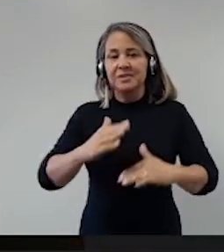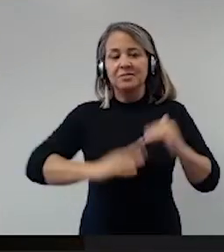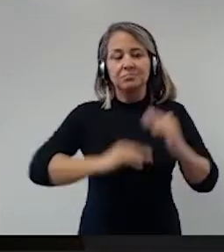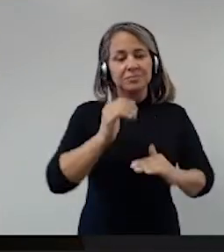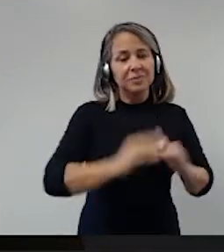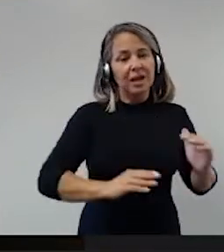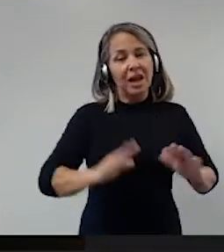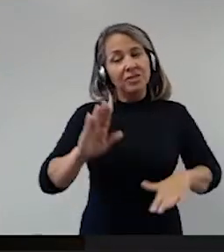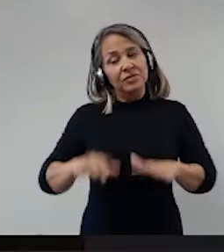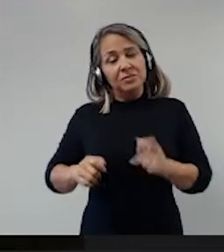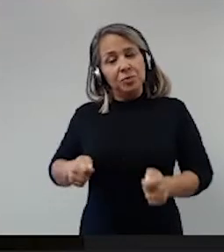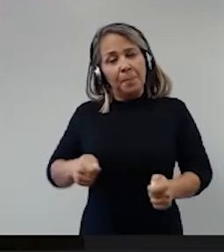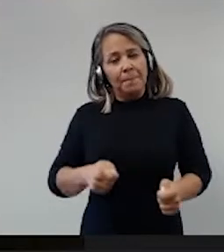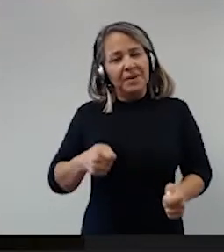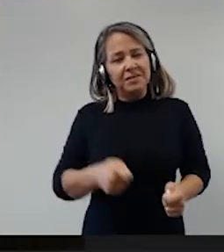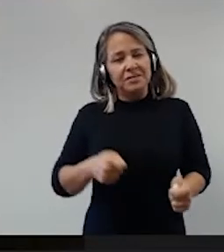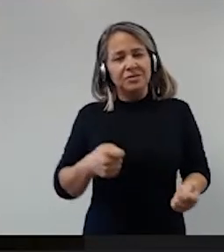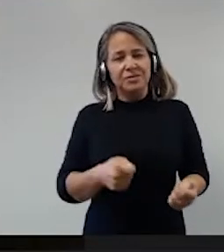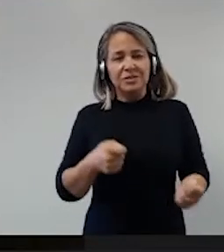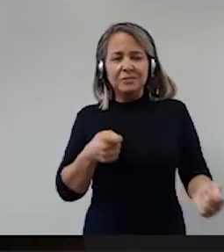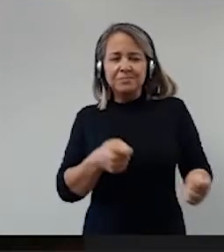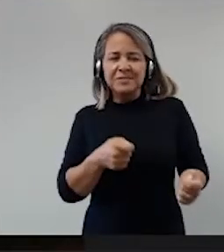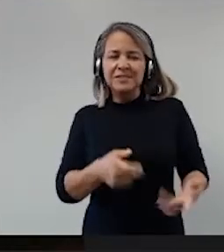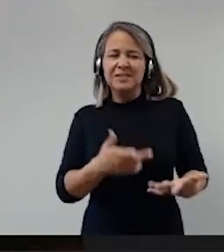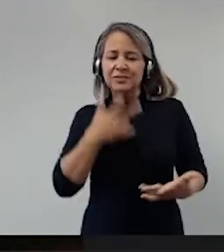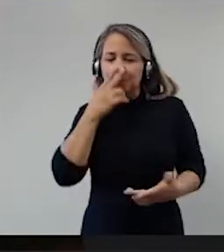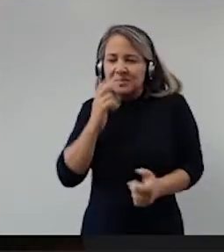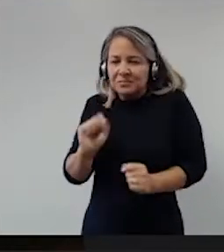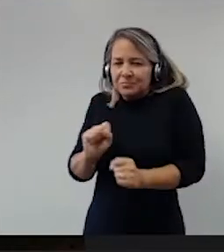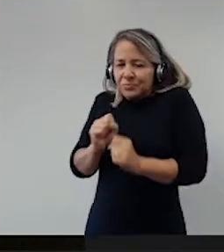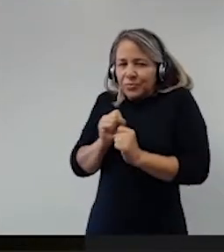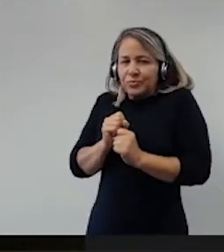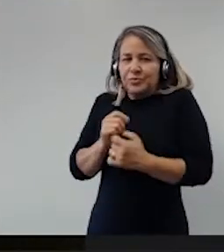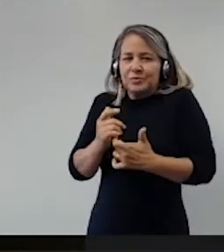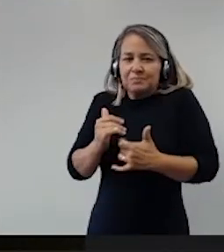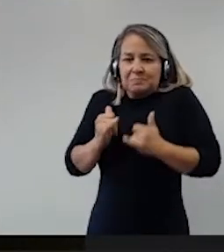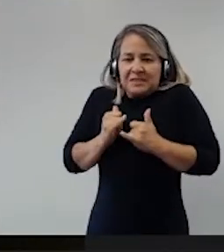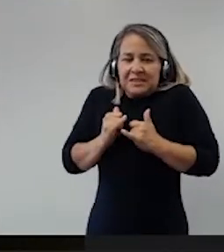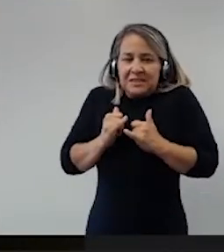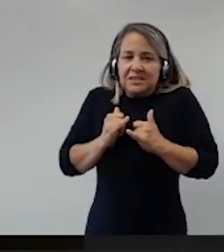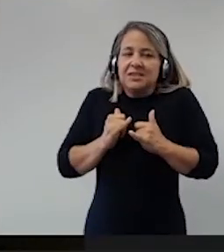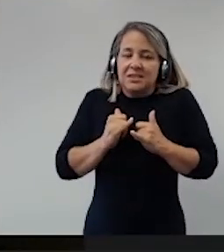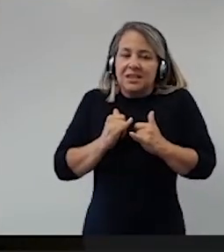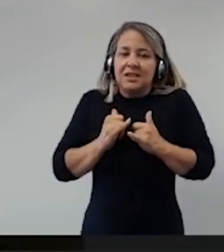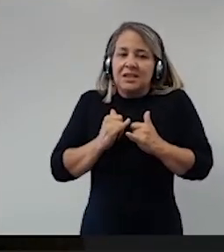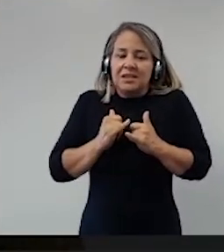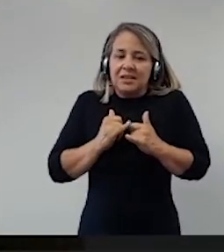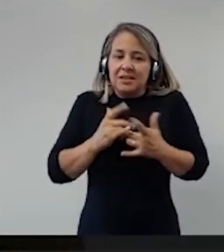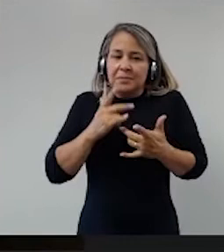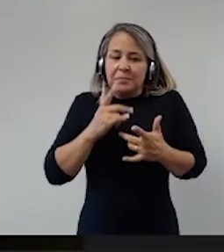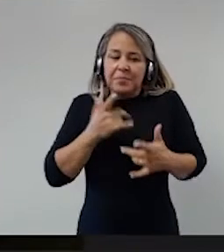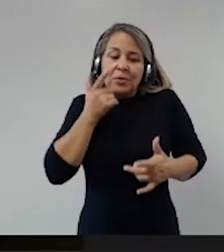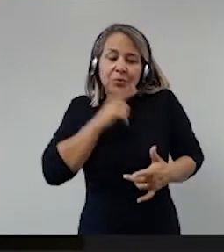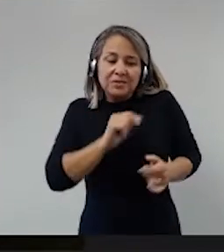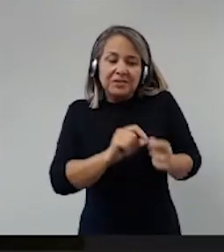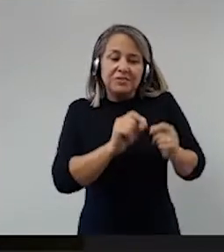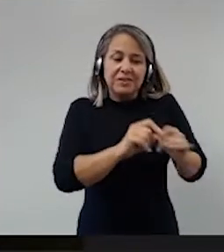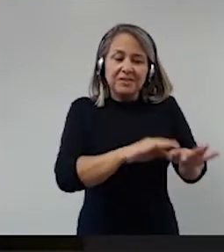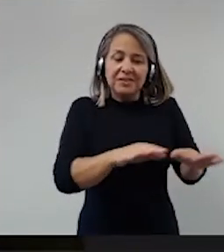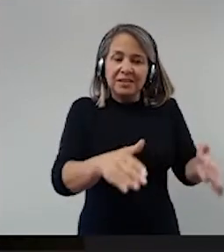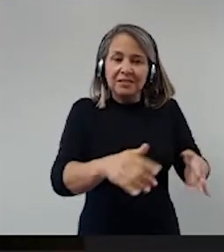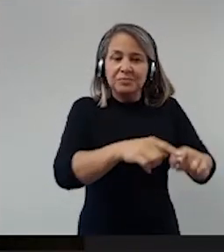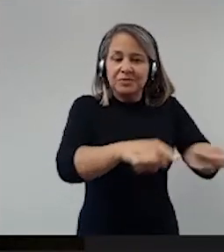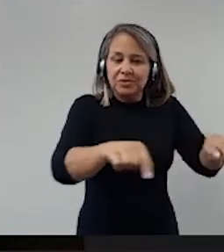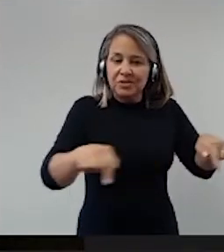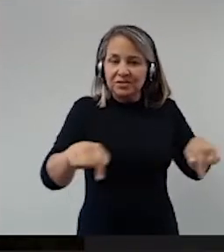pressões, ele se sente um pouco acuado e se sente um pouco pressionado para montar o seu escritório, para poder atender seu